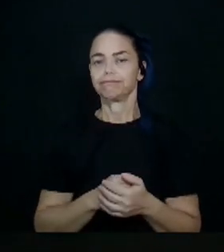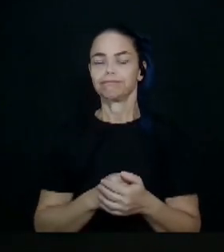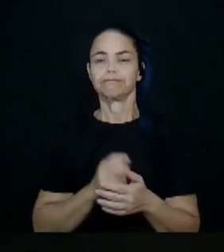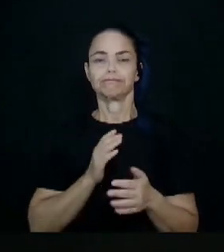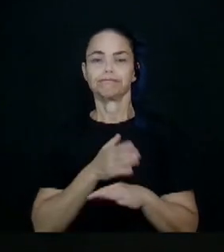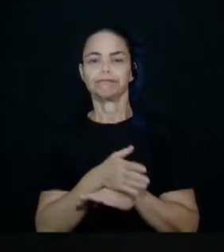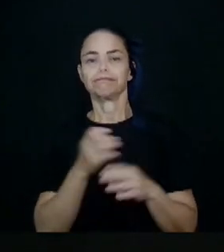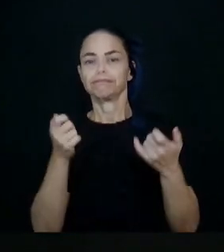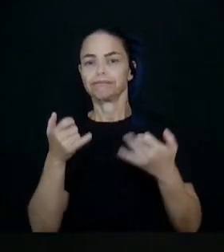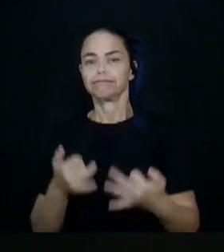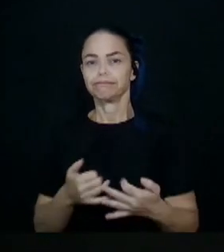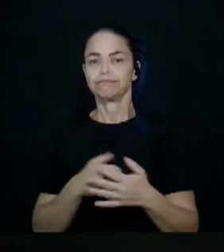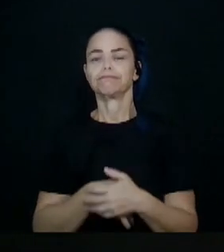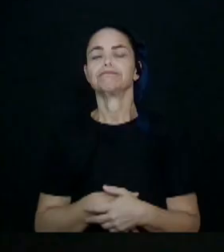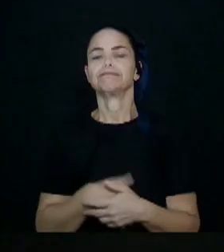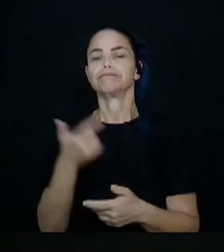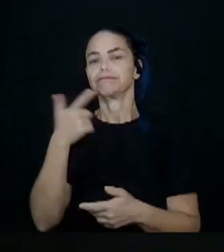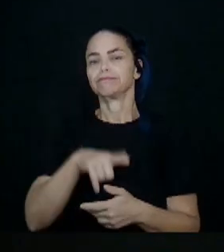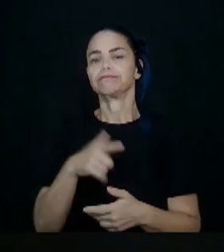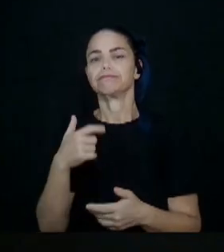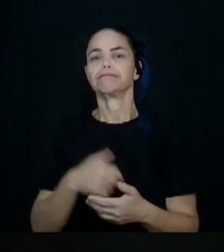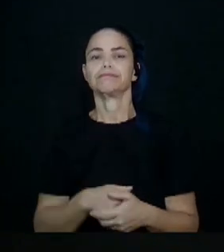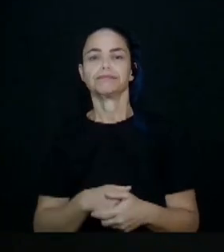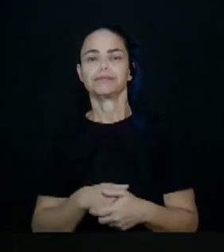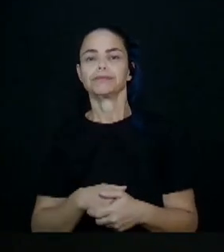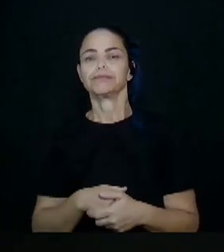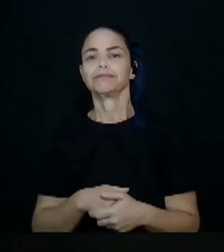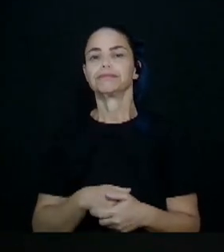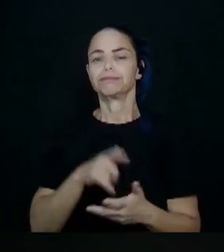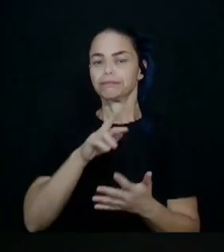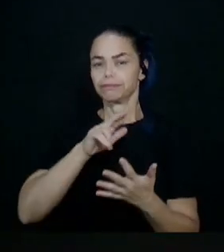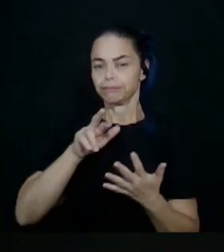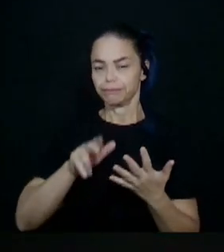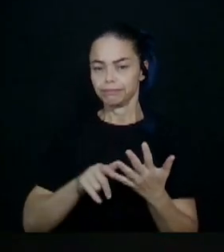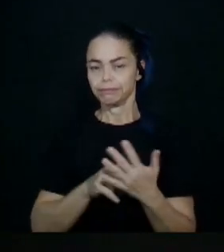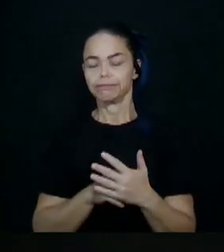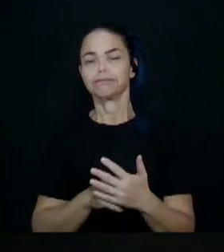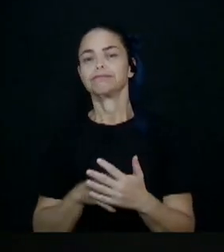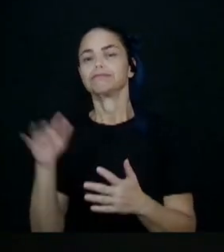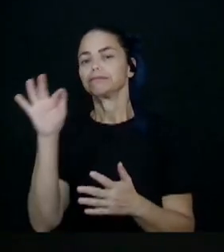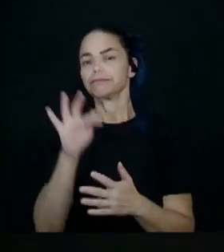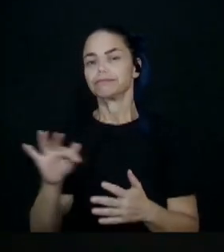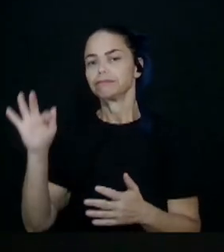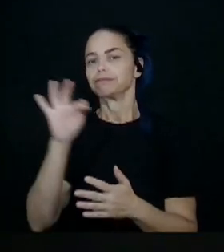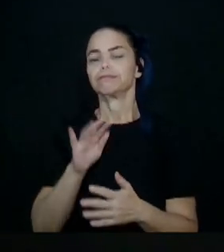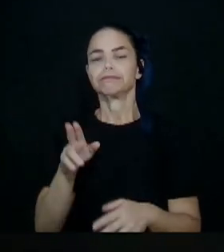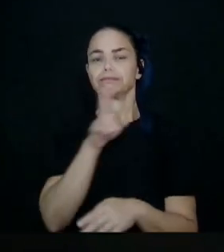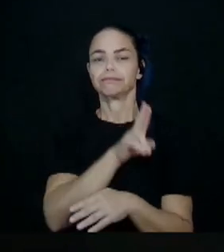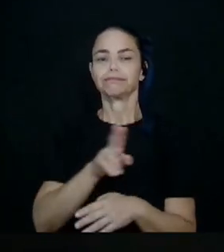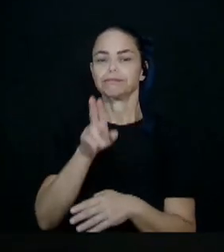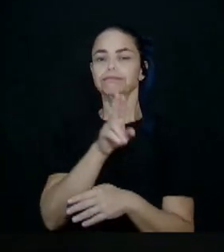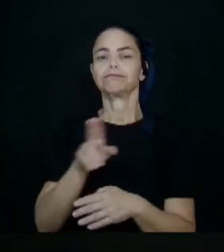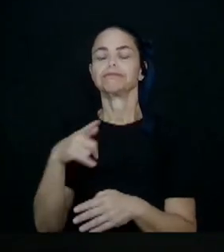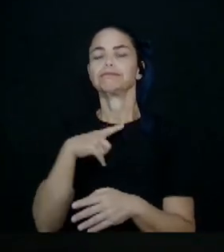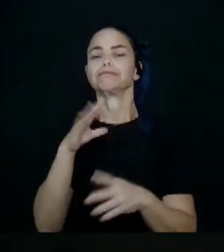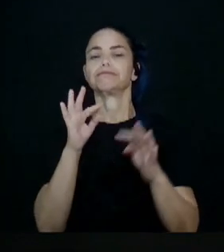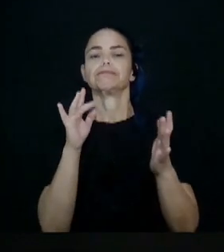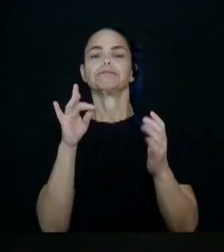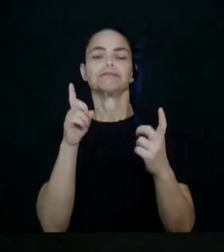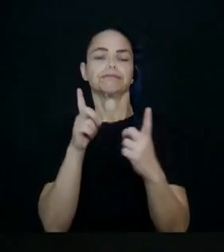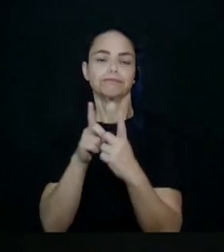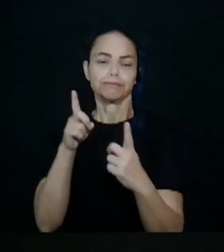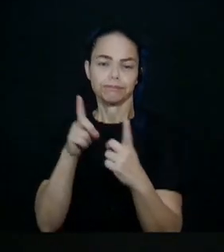falamos aqui, a gente repete novamente, várias faculdades, universidades, tem atendimento, né?